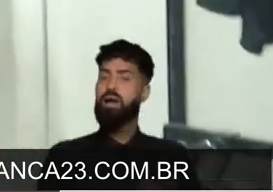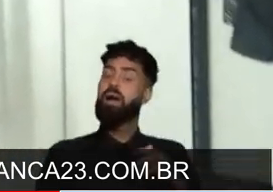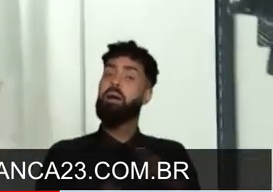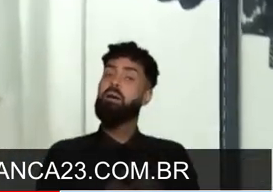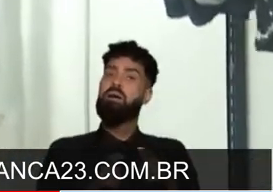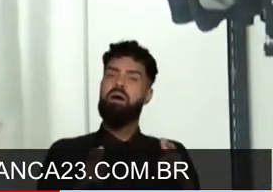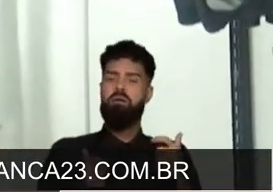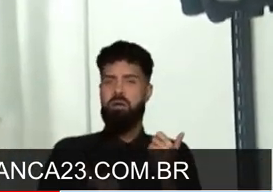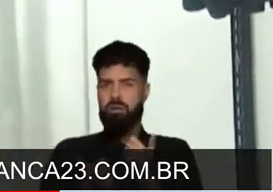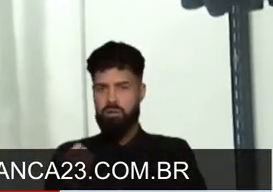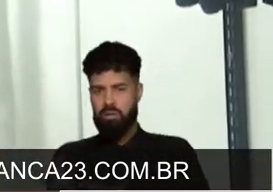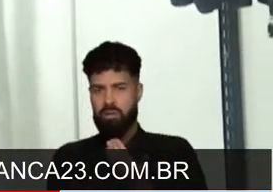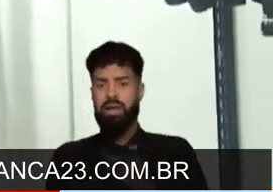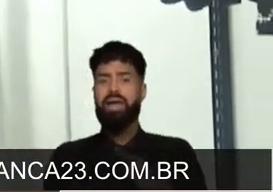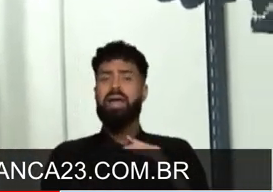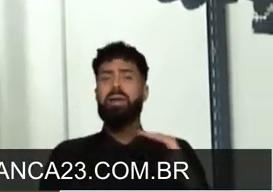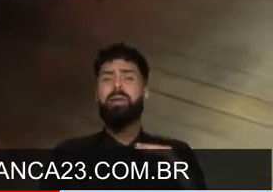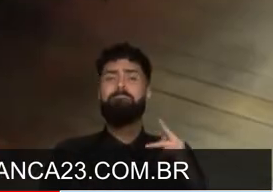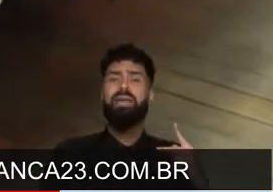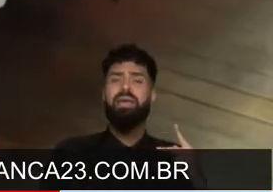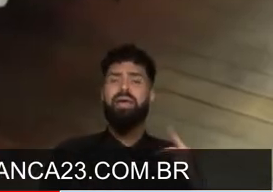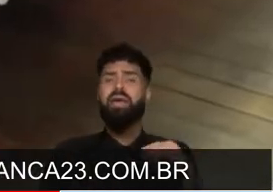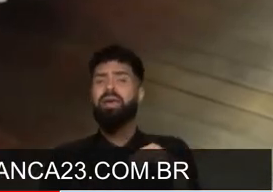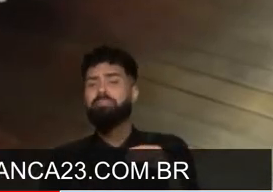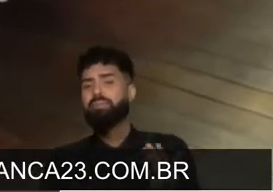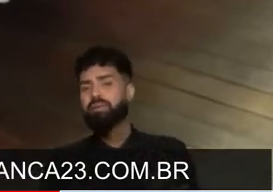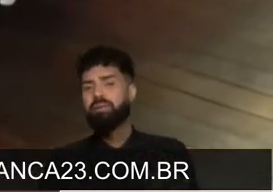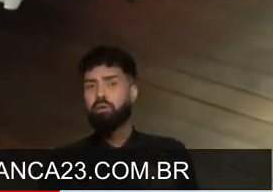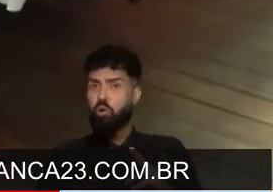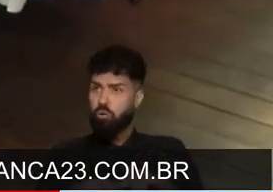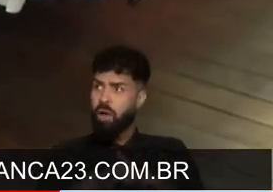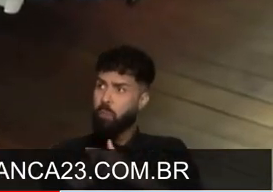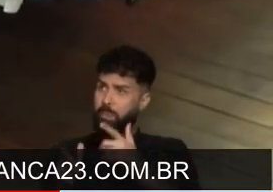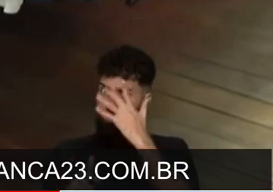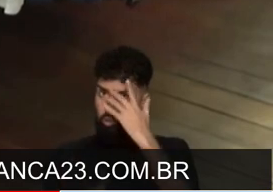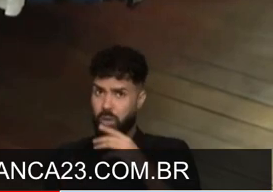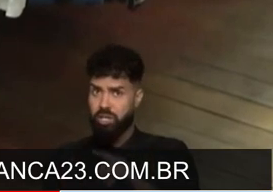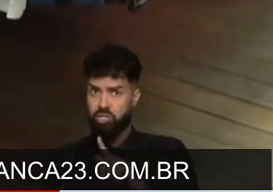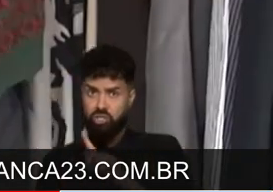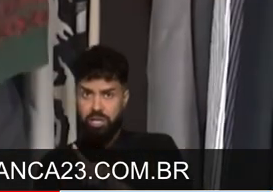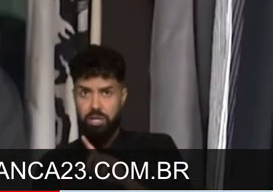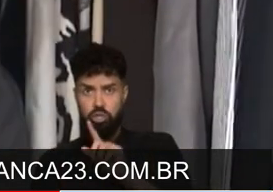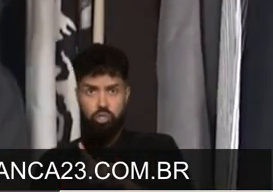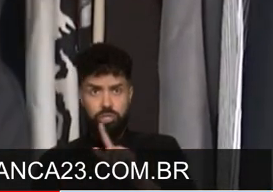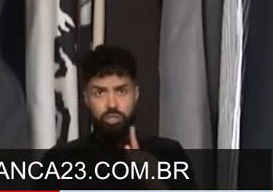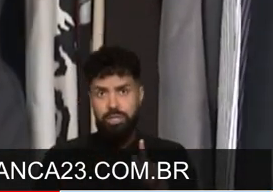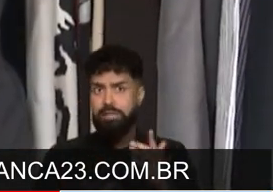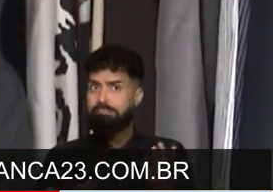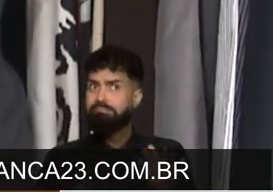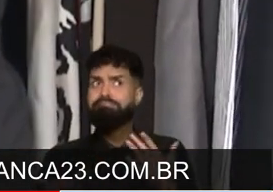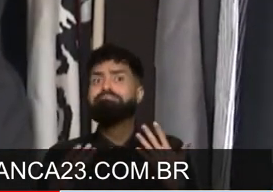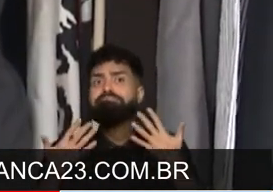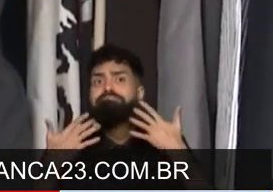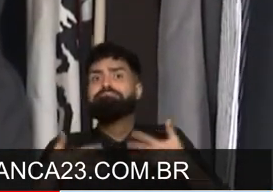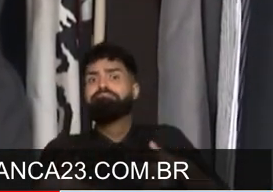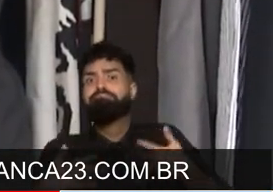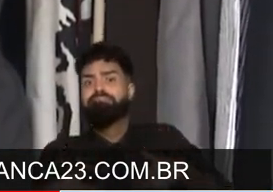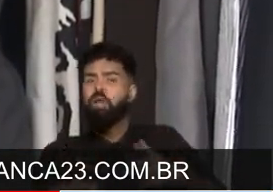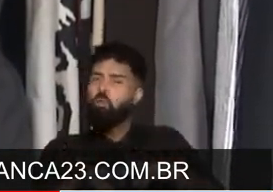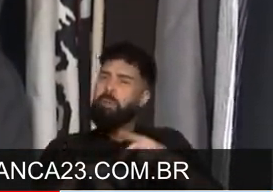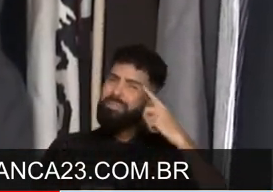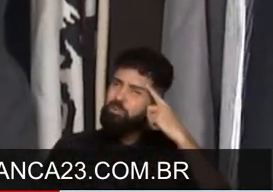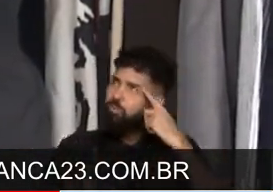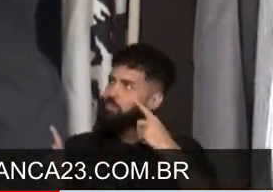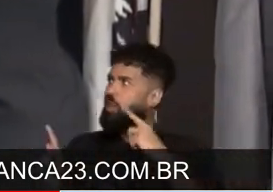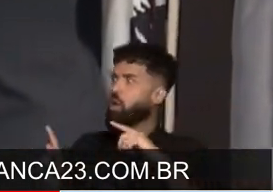recebidas costuma ser de tamanhos pequenos e médios, deixando uma parcela da população desamparada. Pensando nisso, a Bruna e a Luísa criaram